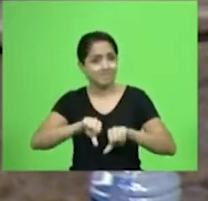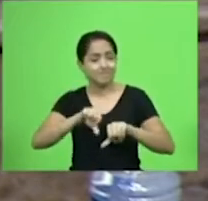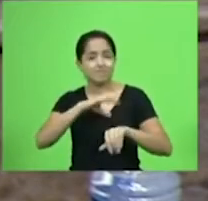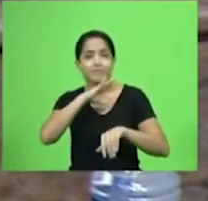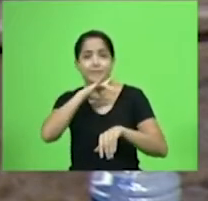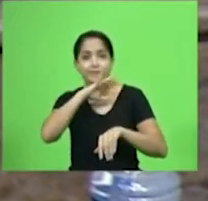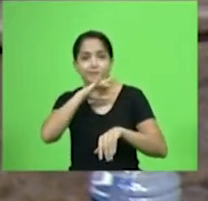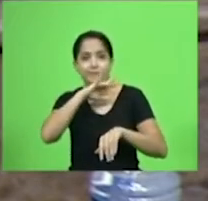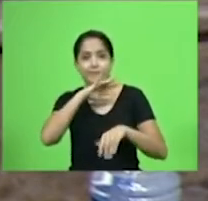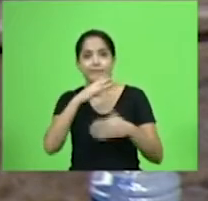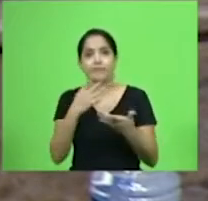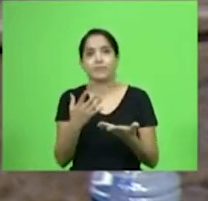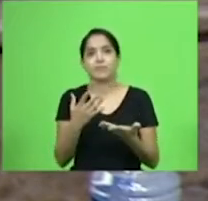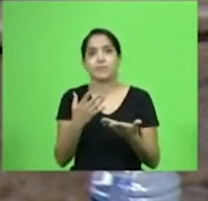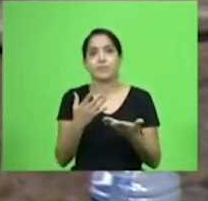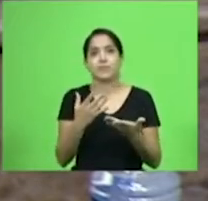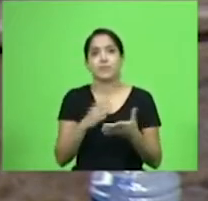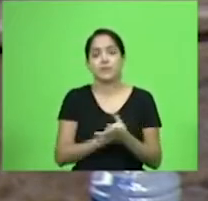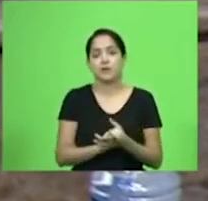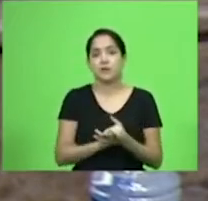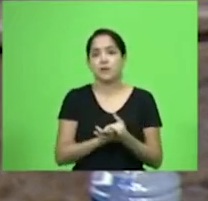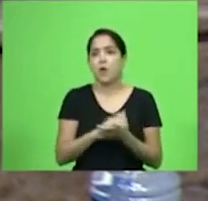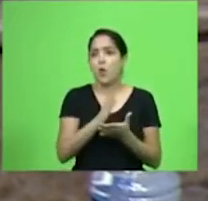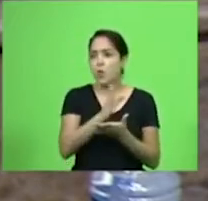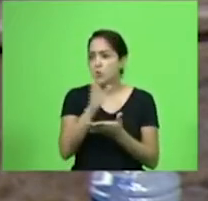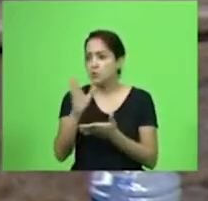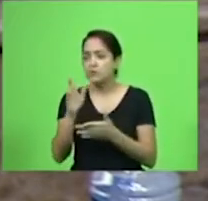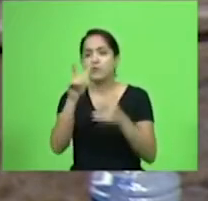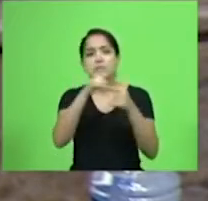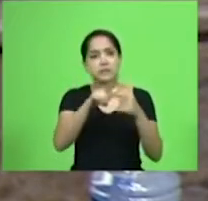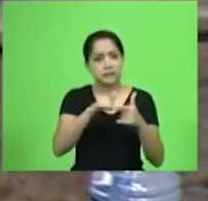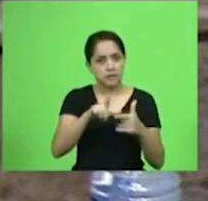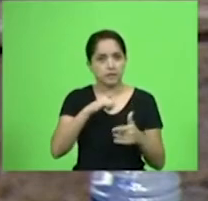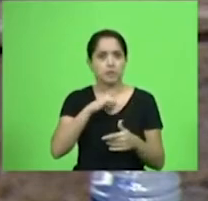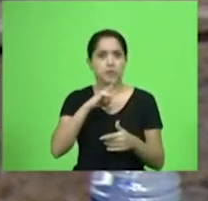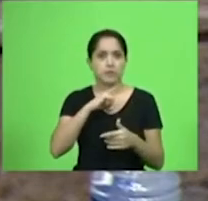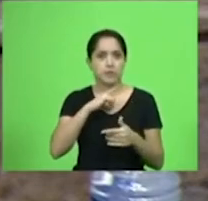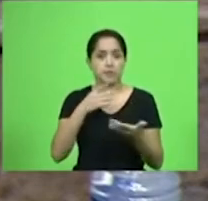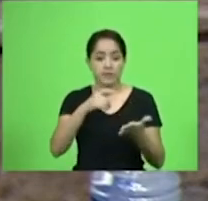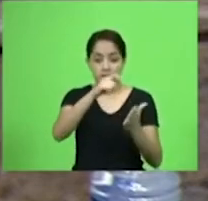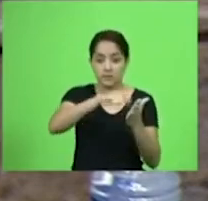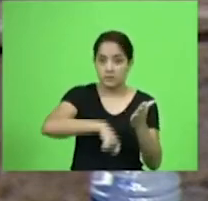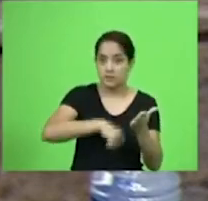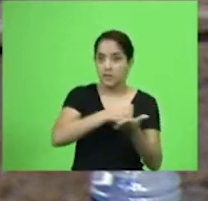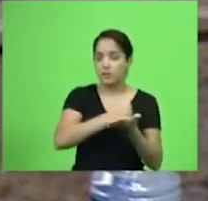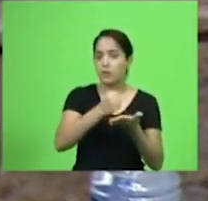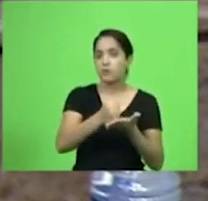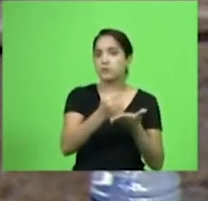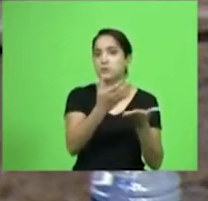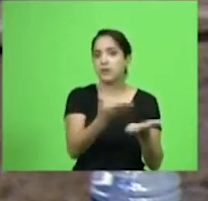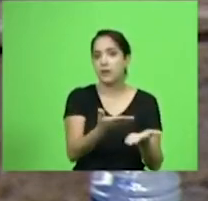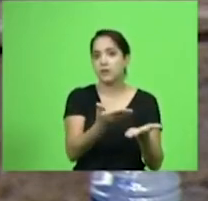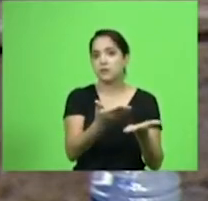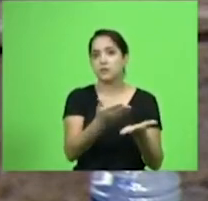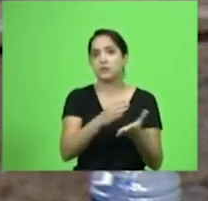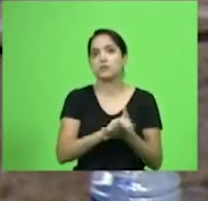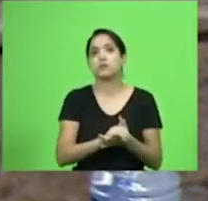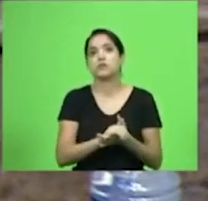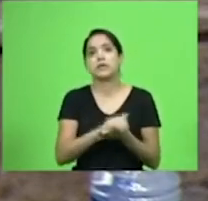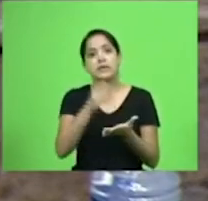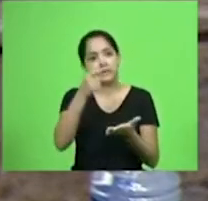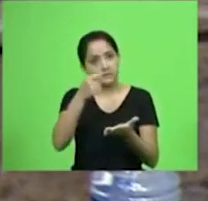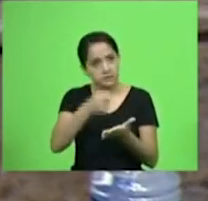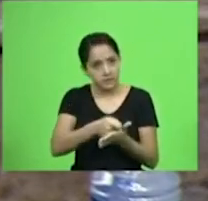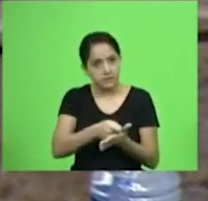OZZ? Por onde passou foi problema. E aí aqui assinaram um contrato com essa empresa e insistiram